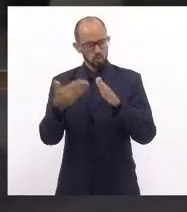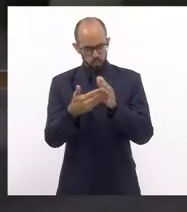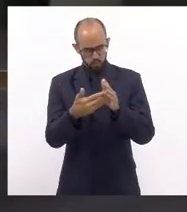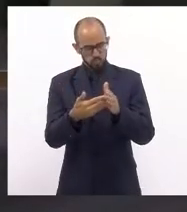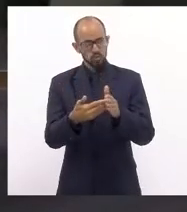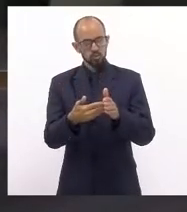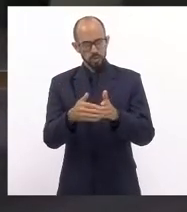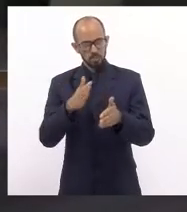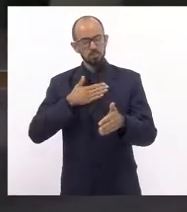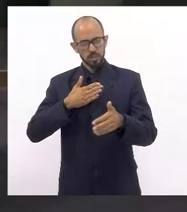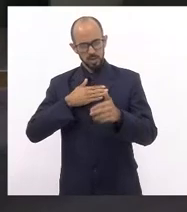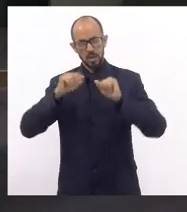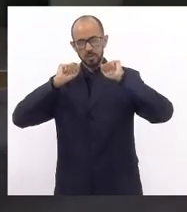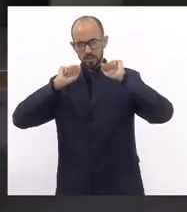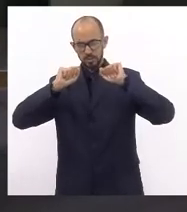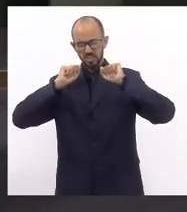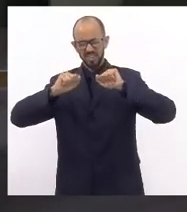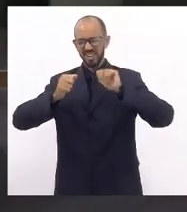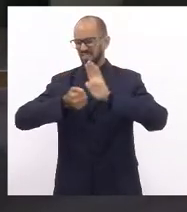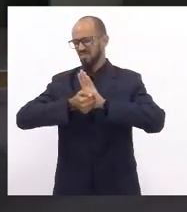e todos da minha assessoria, muita gente.